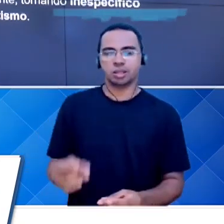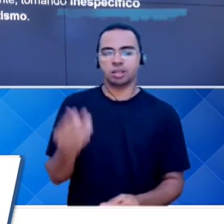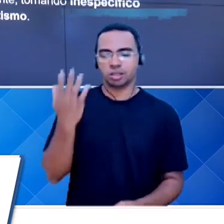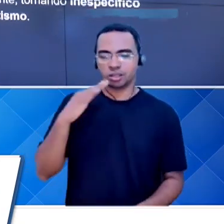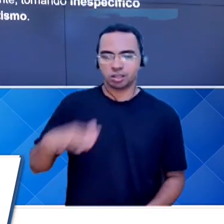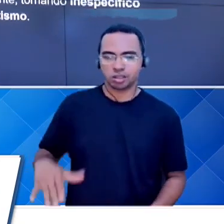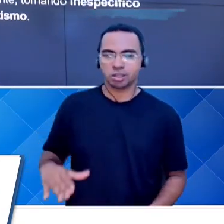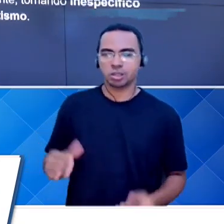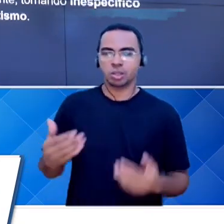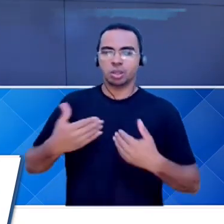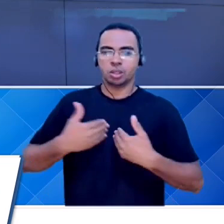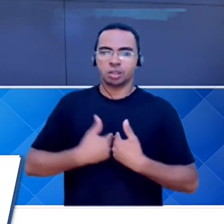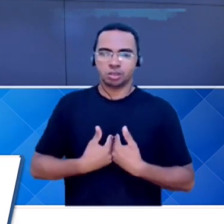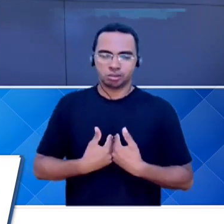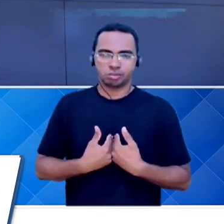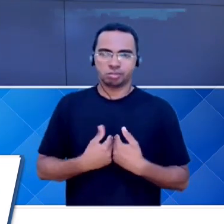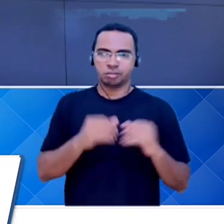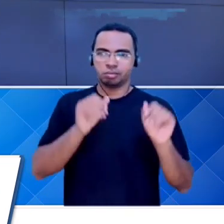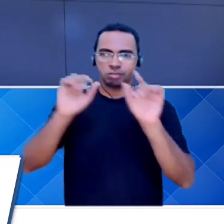autismo. Próximo slide.